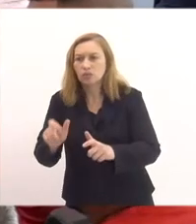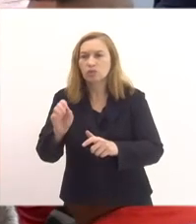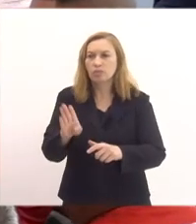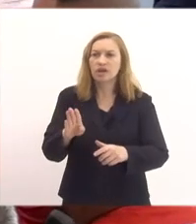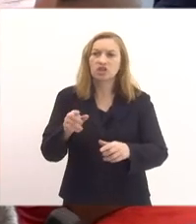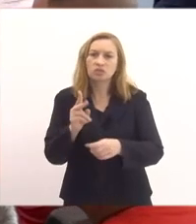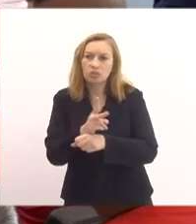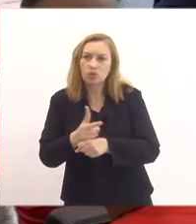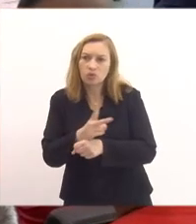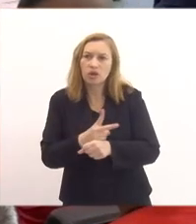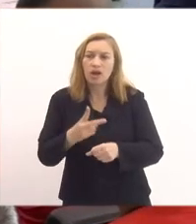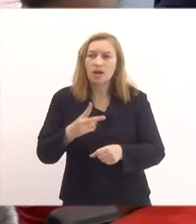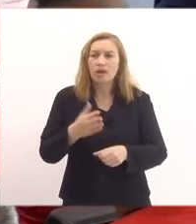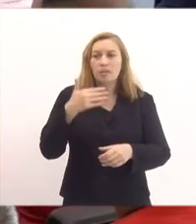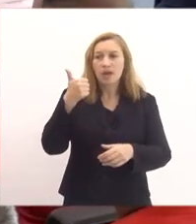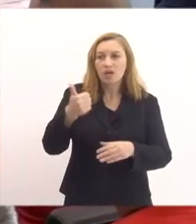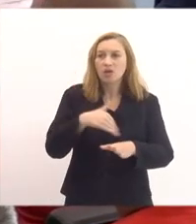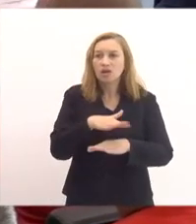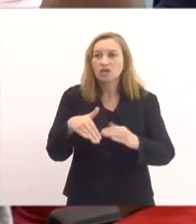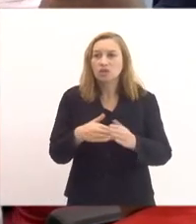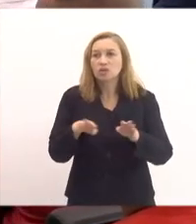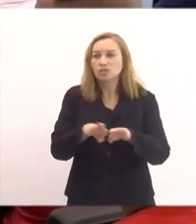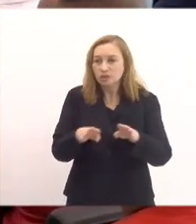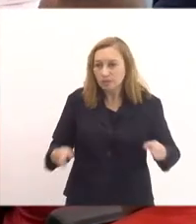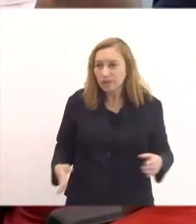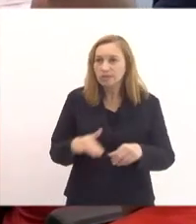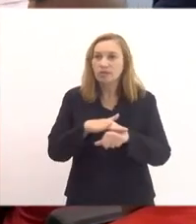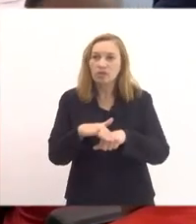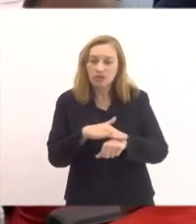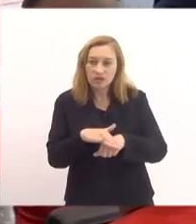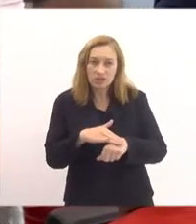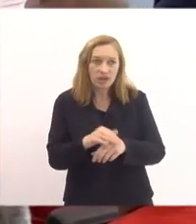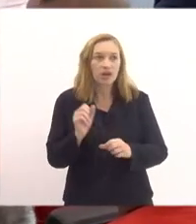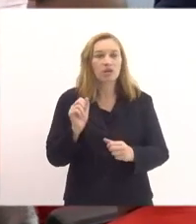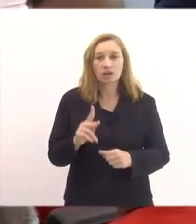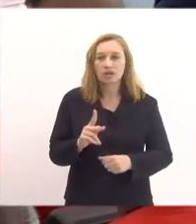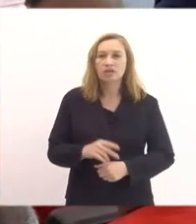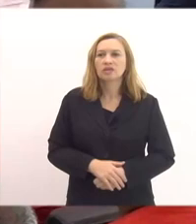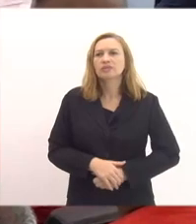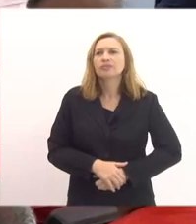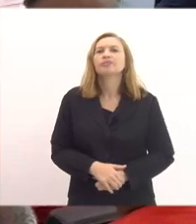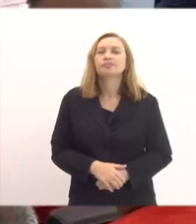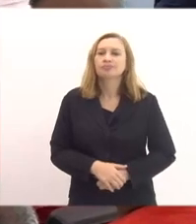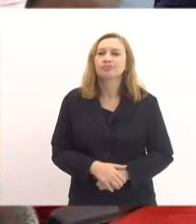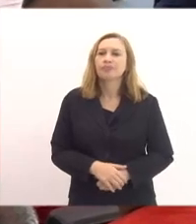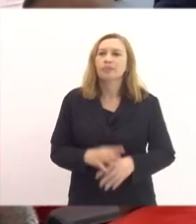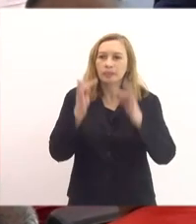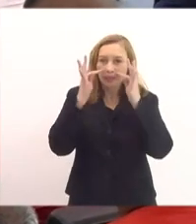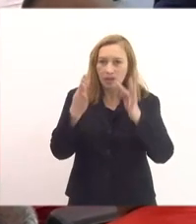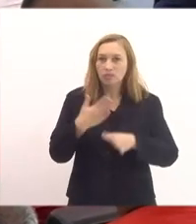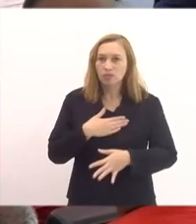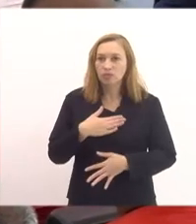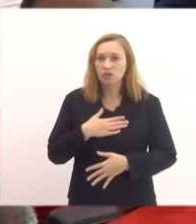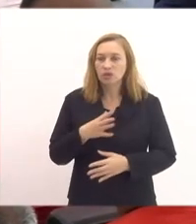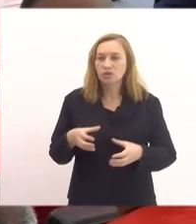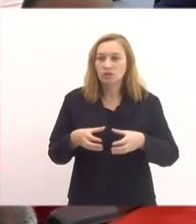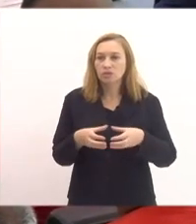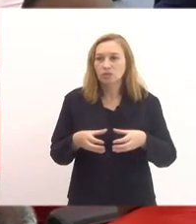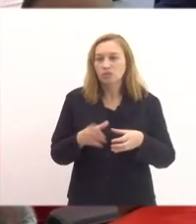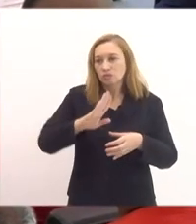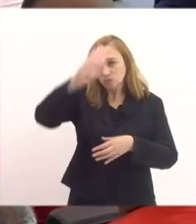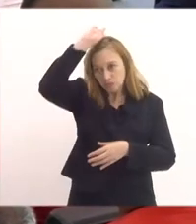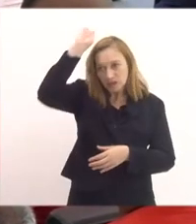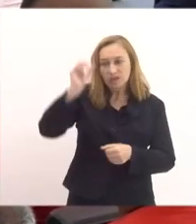busca. Melhor do que tentar botar todo mundo à mesa para conversar, a gente dá objetividade. Um testemunho meu, assim que o Corpo de Bombeiros está tratando, a